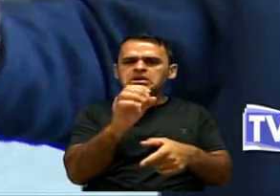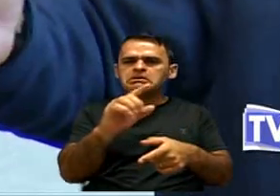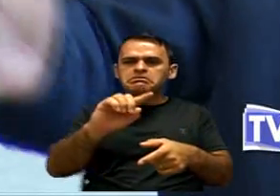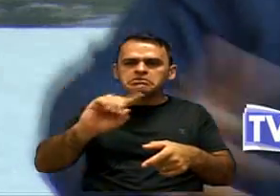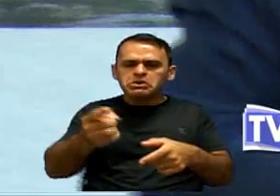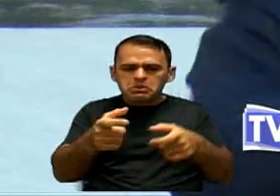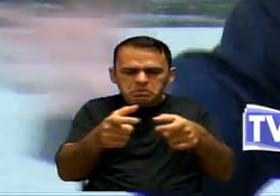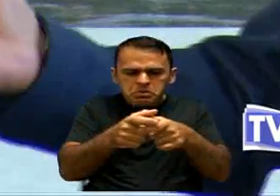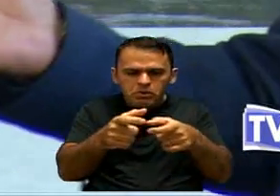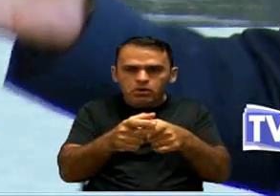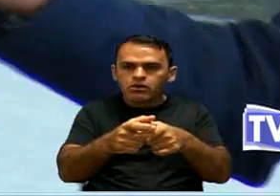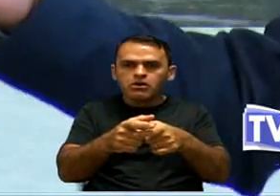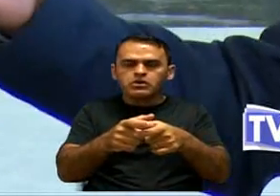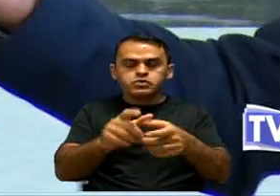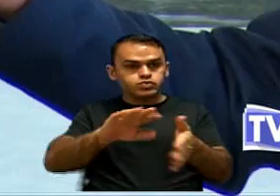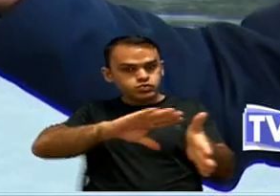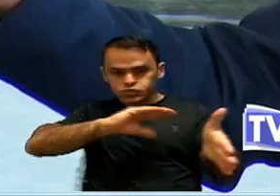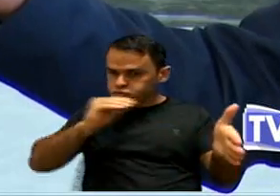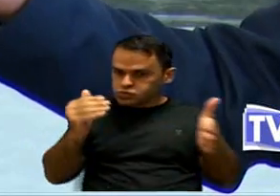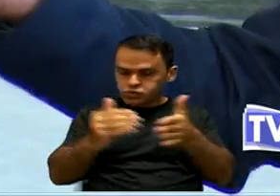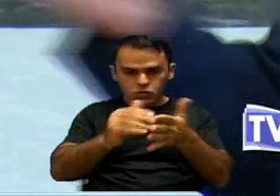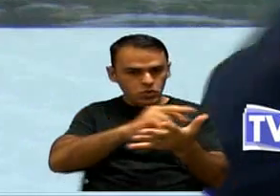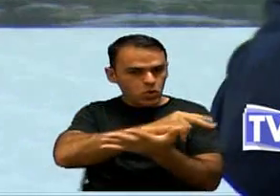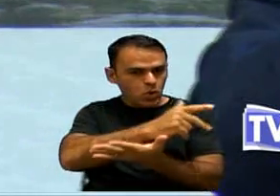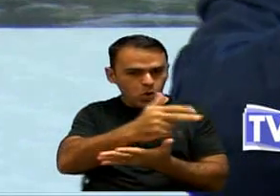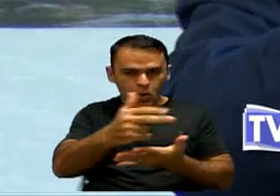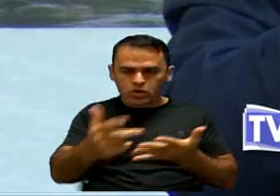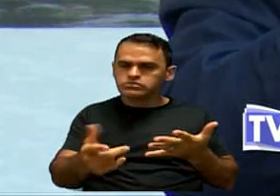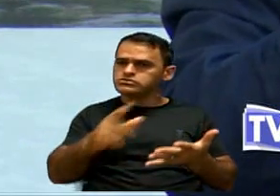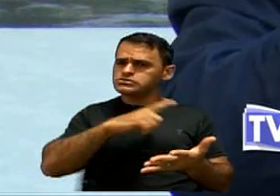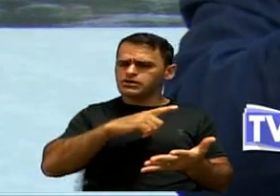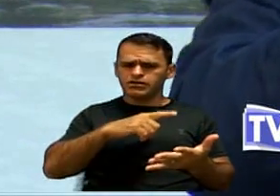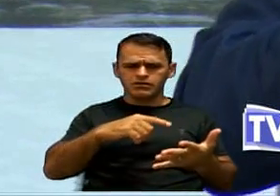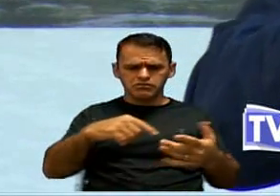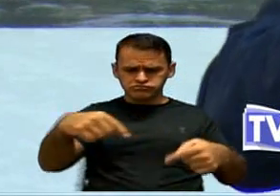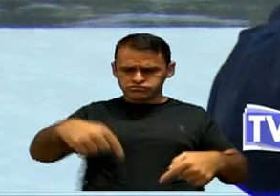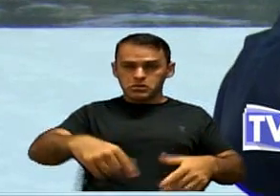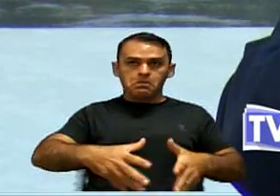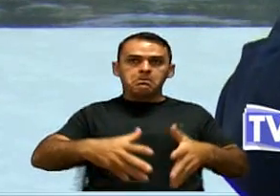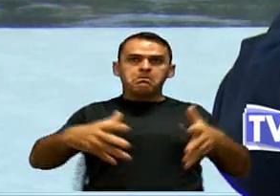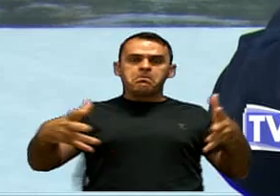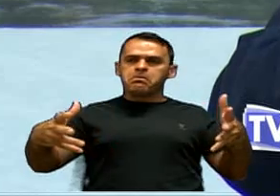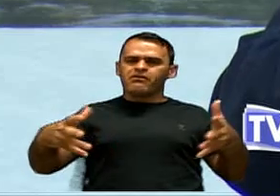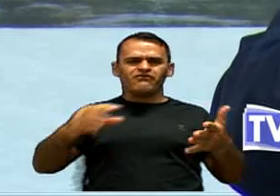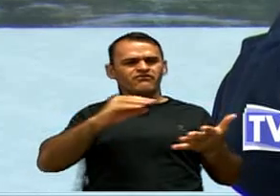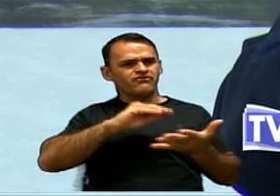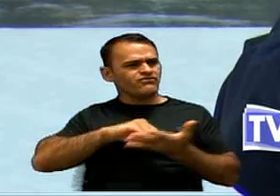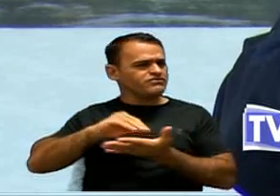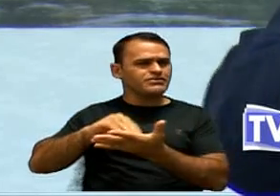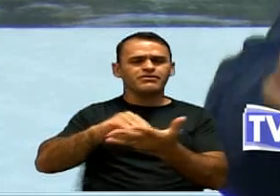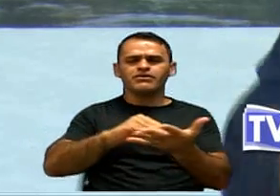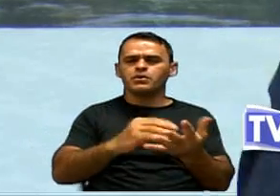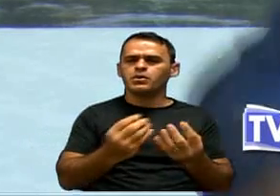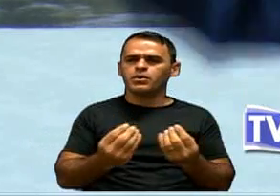de tudo. Sorocaba, nada. Então, eu queria chamar a atenção da CPFL, vereador Vitão, a gente que briga,